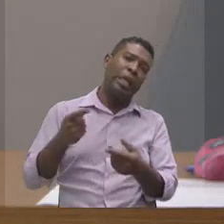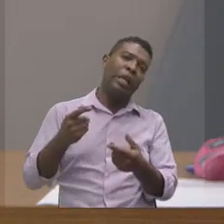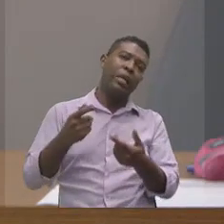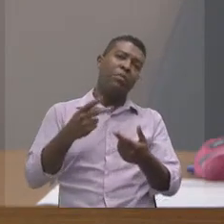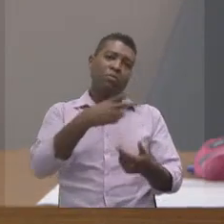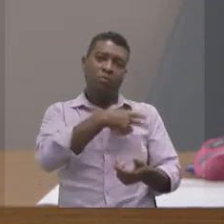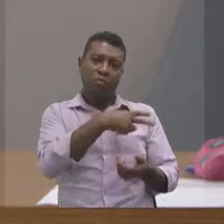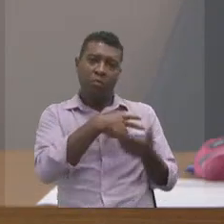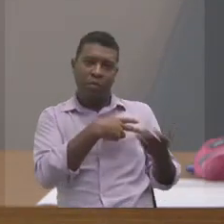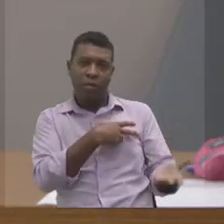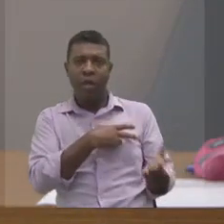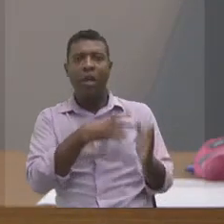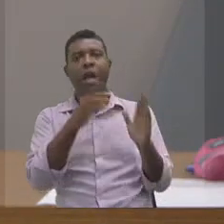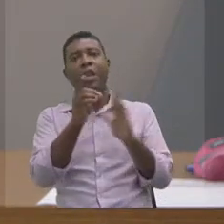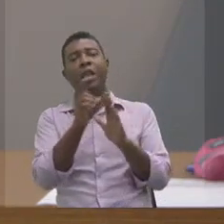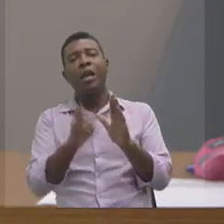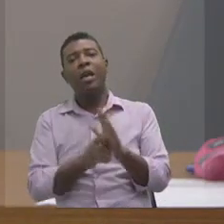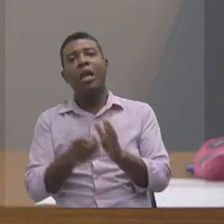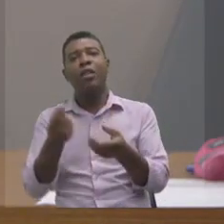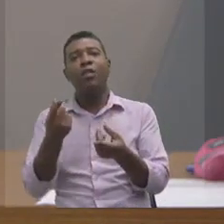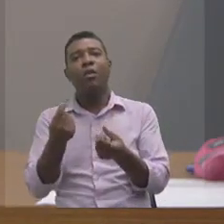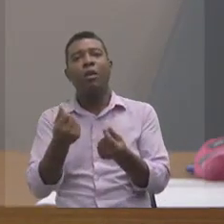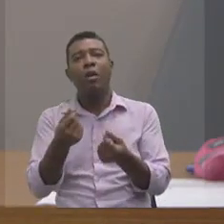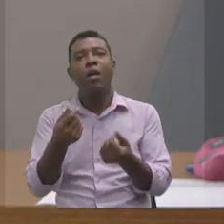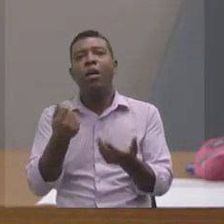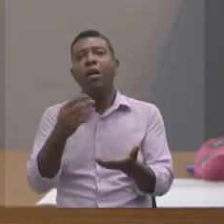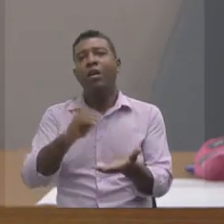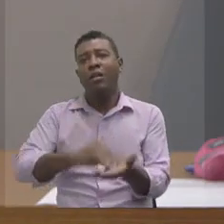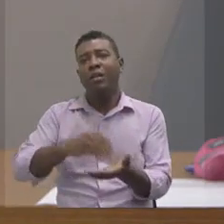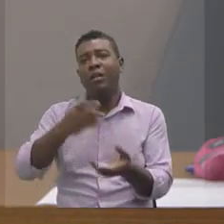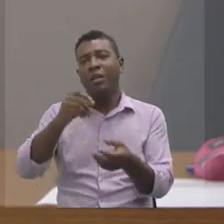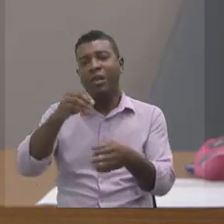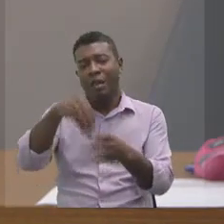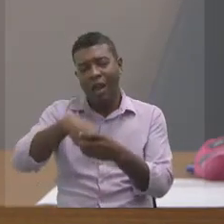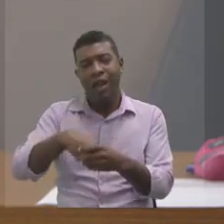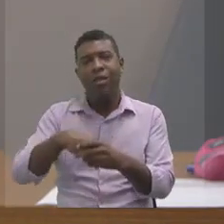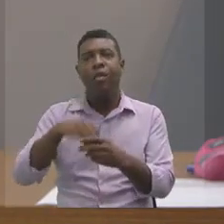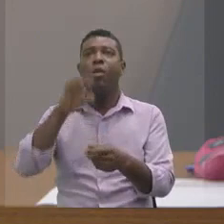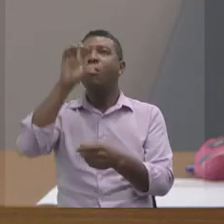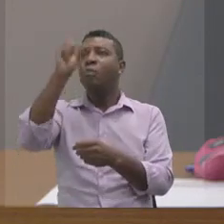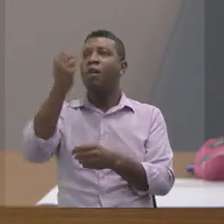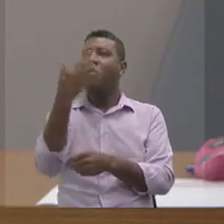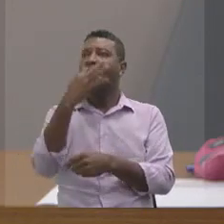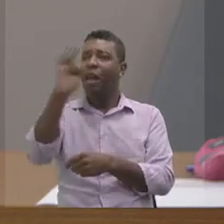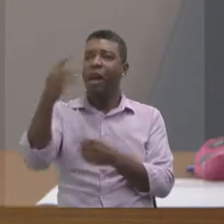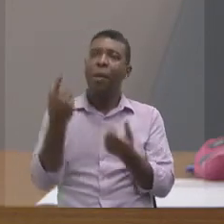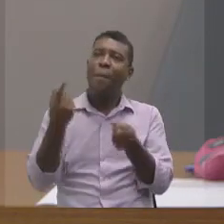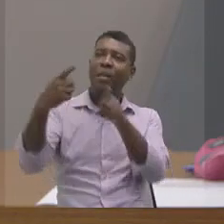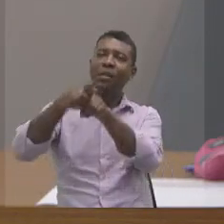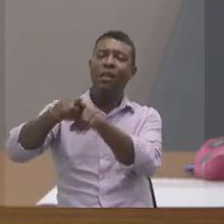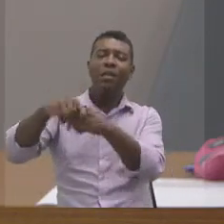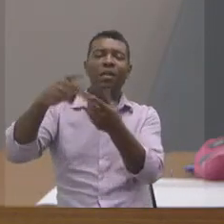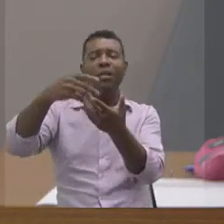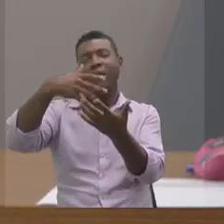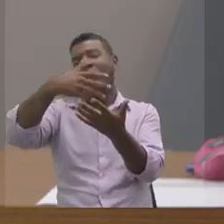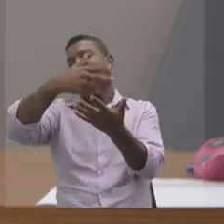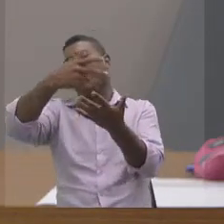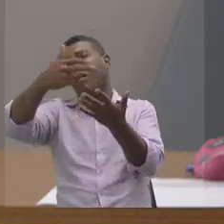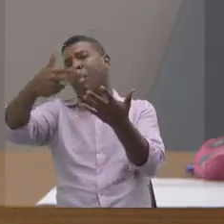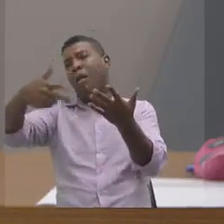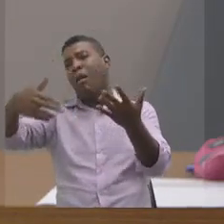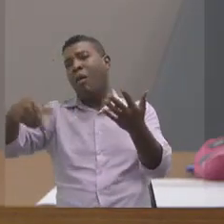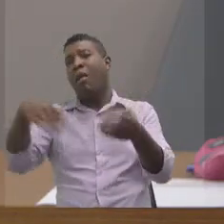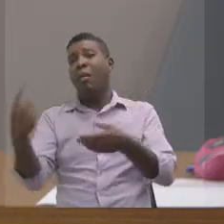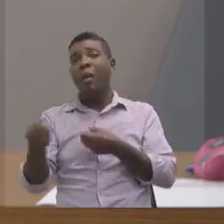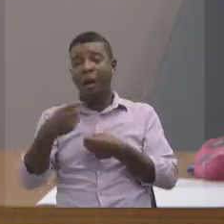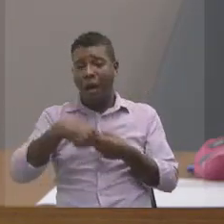né do Decreto de crédito outorgado outra forma seja captação de recursos Federal seja parceria com o Governo Federal para recuperação da malha Rodoviária